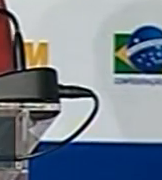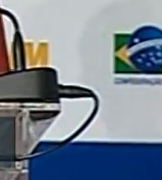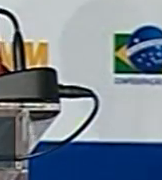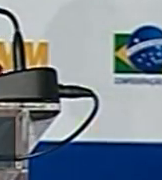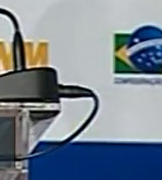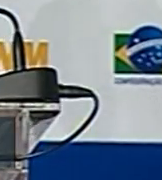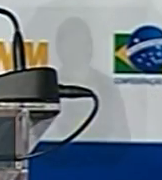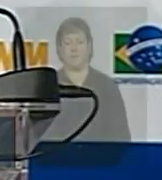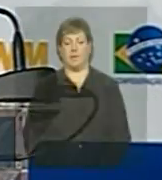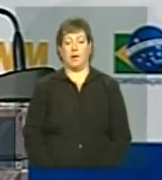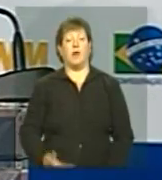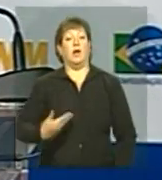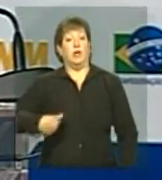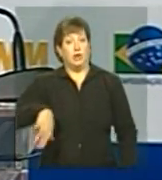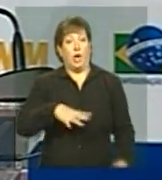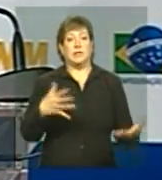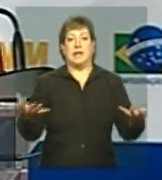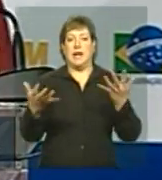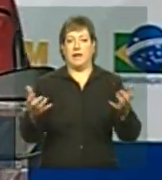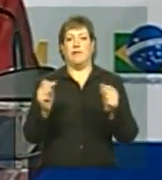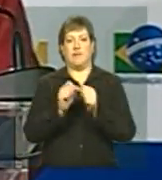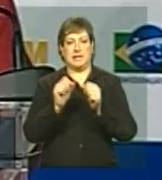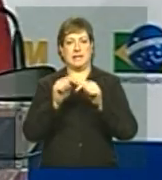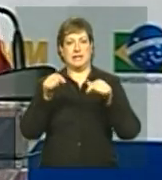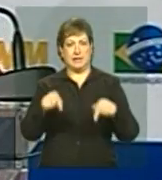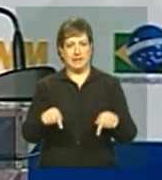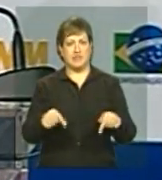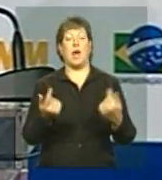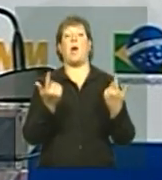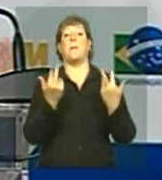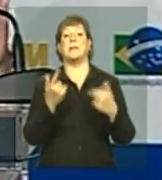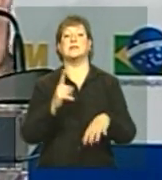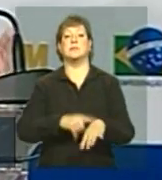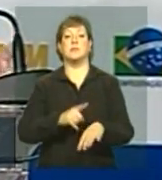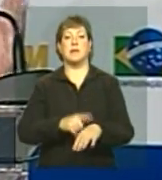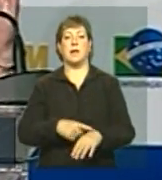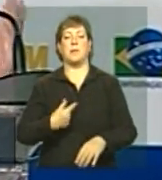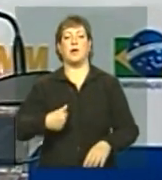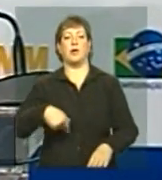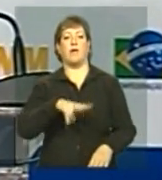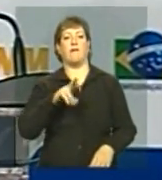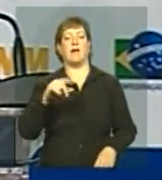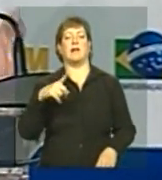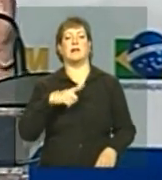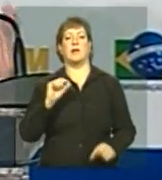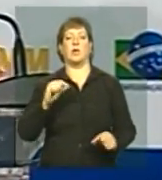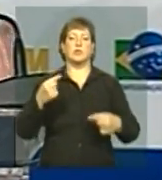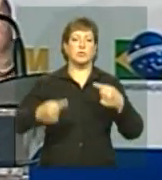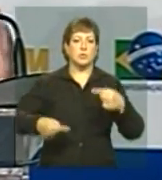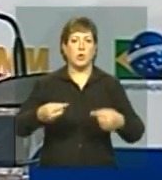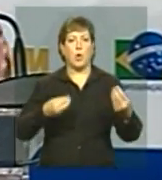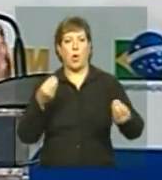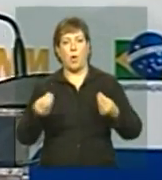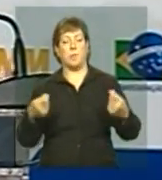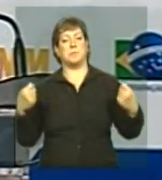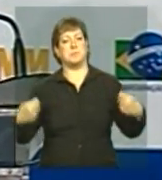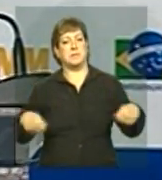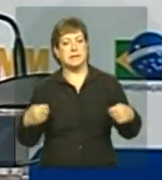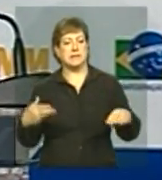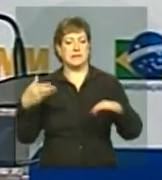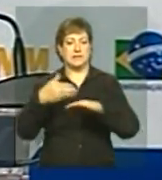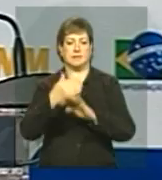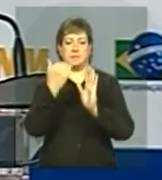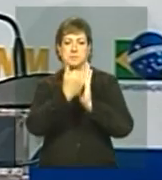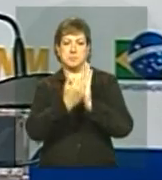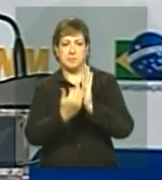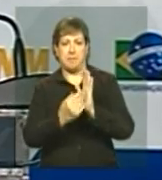E nós queremos fazer isso ao mesmo tempo que nós vamos ter de discutir, tem de entrar na pauta do